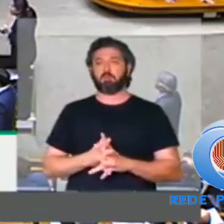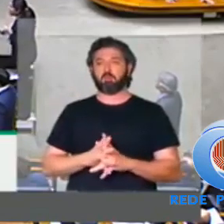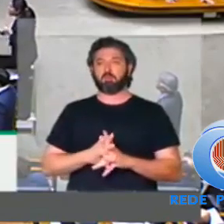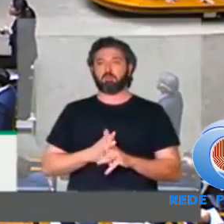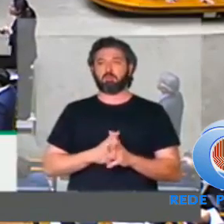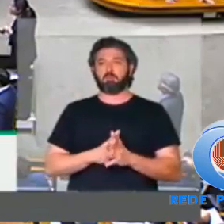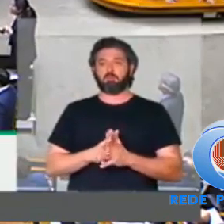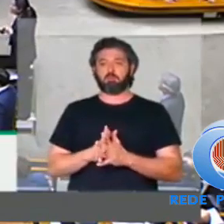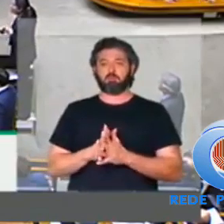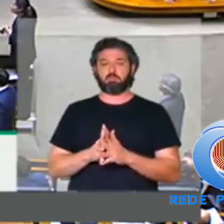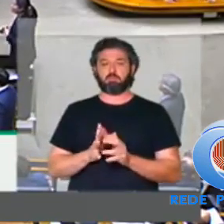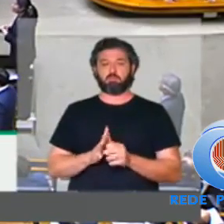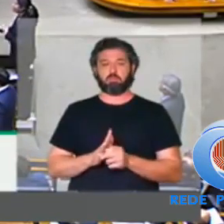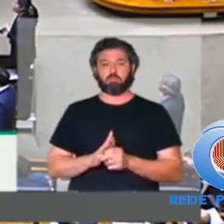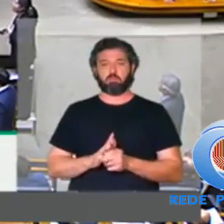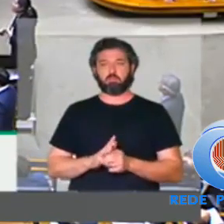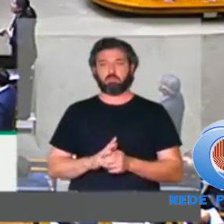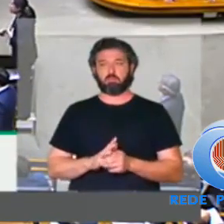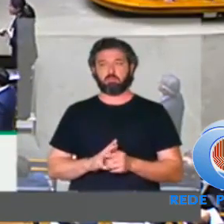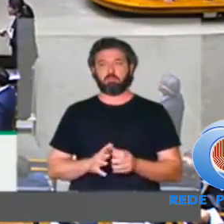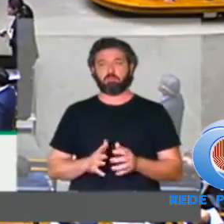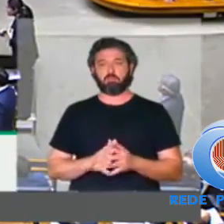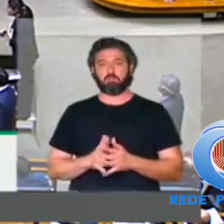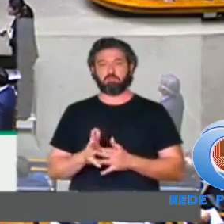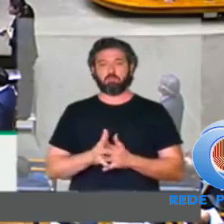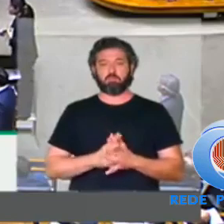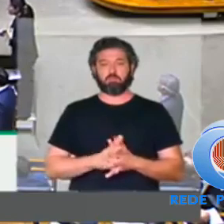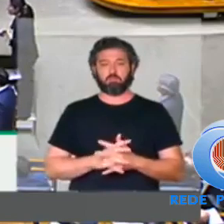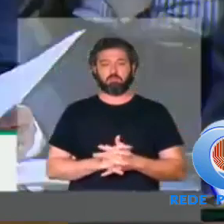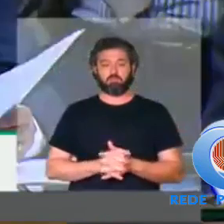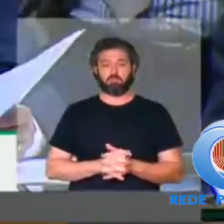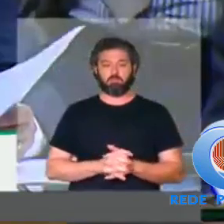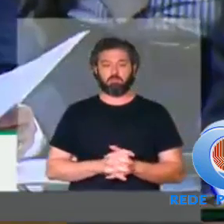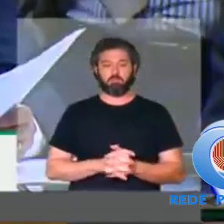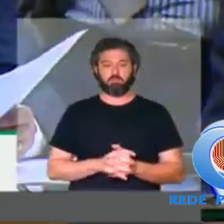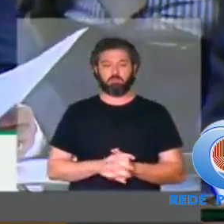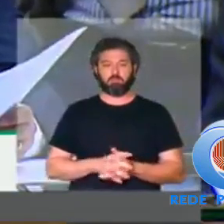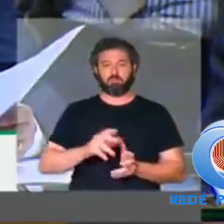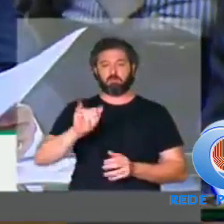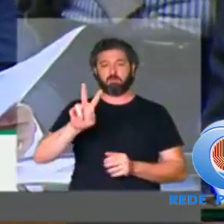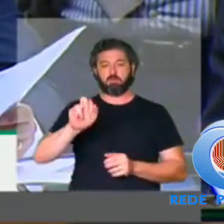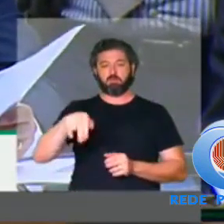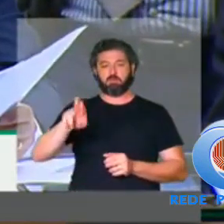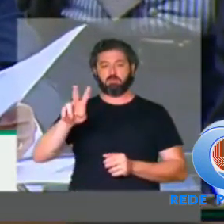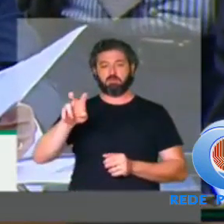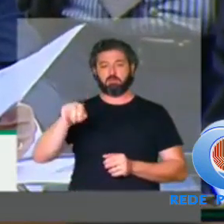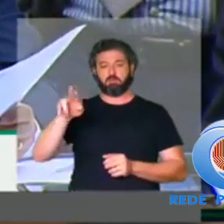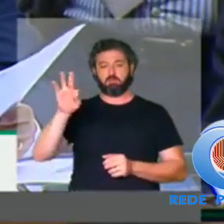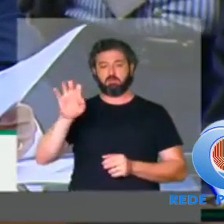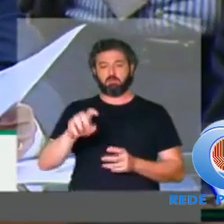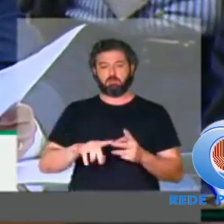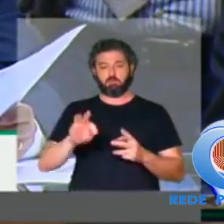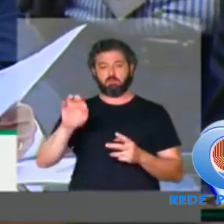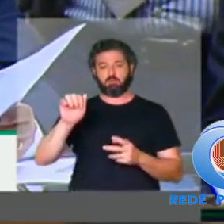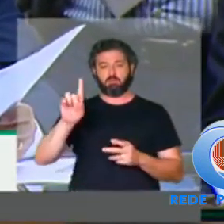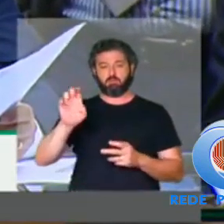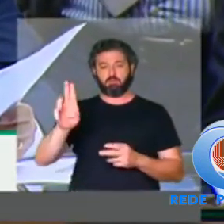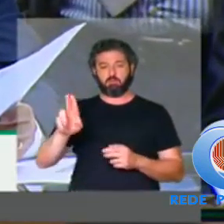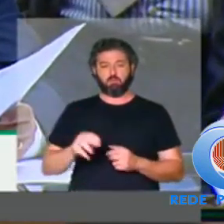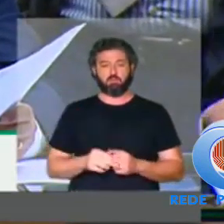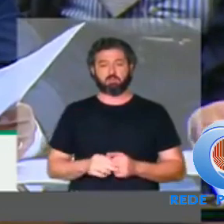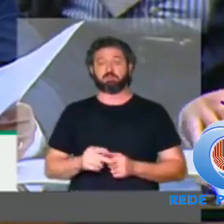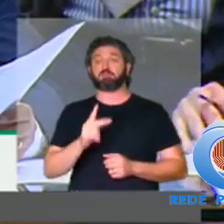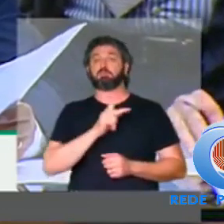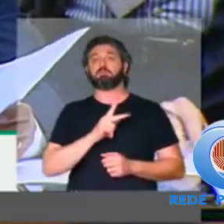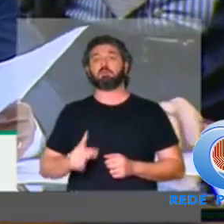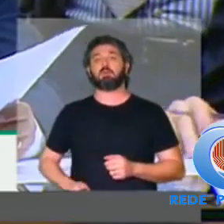Acaba hoje só votando mérito. PT top e os outros partidos. Deputado Ivan Valente. Tadeu. Então, o que o